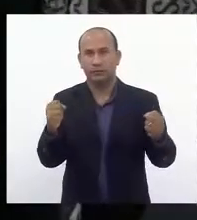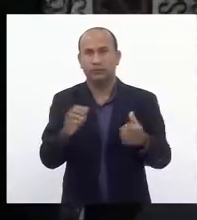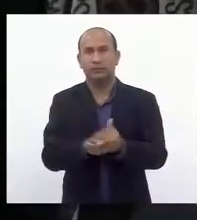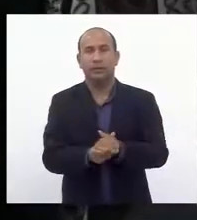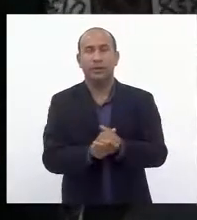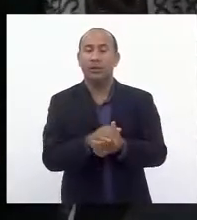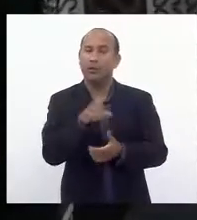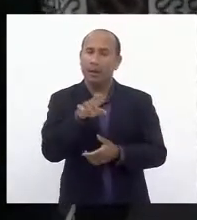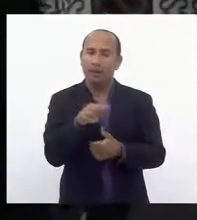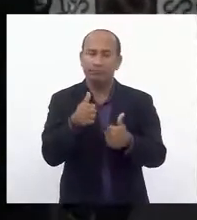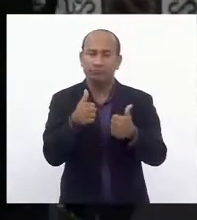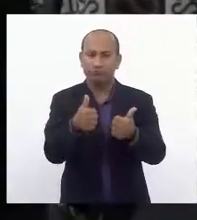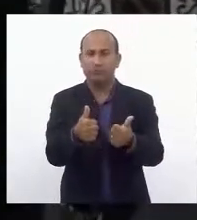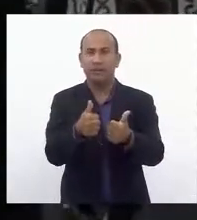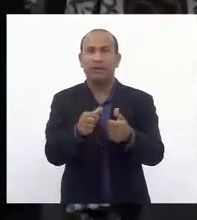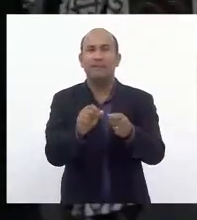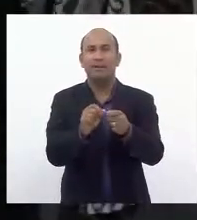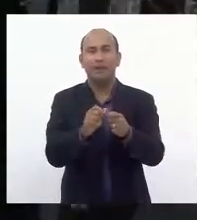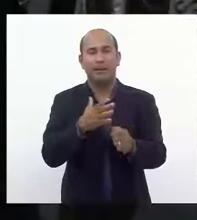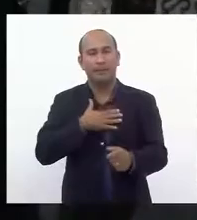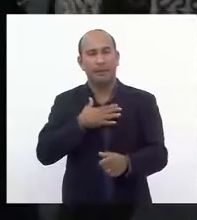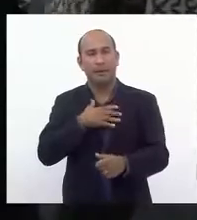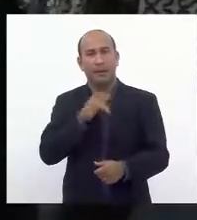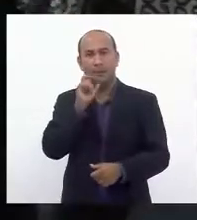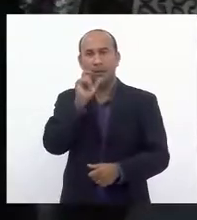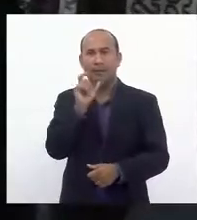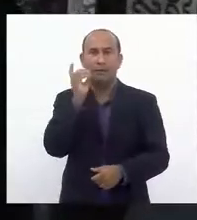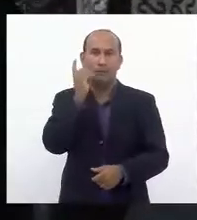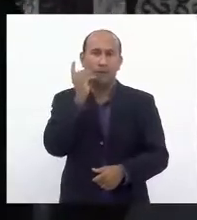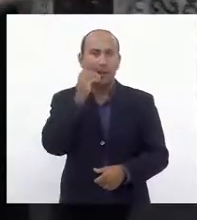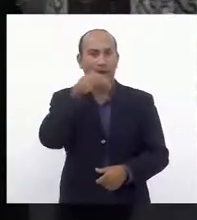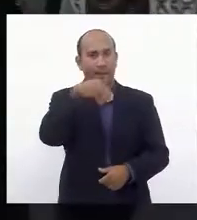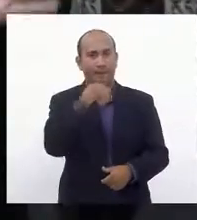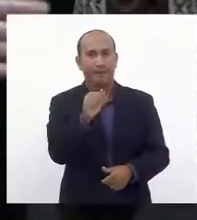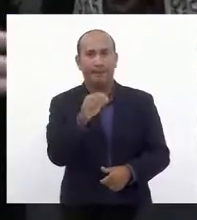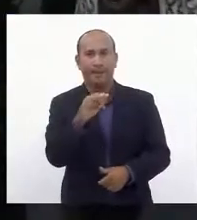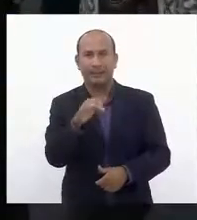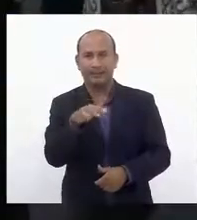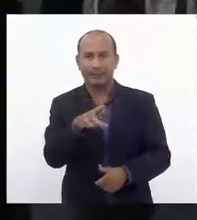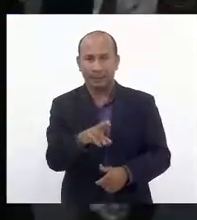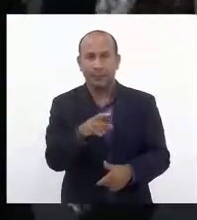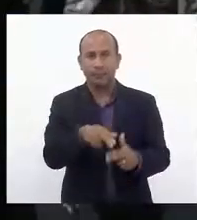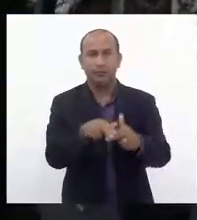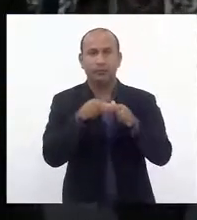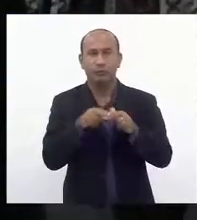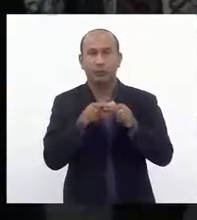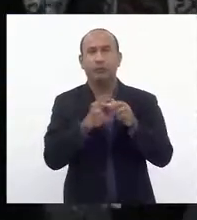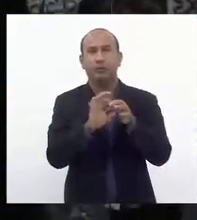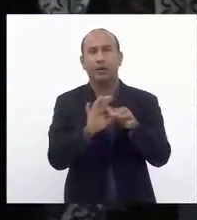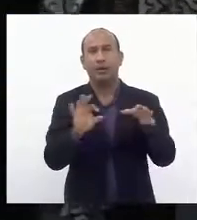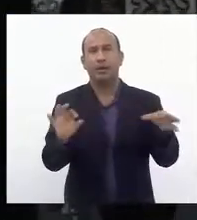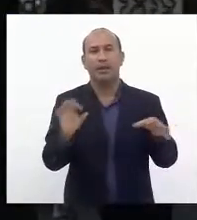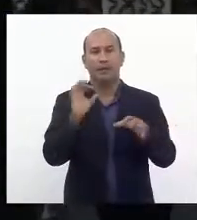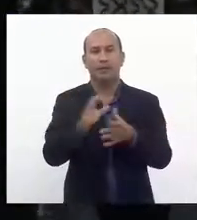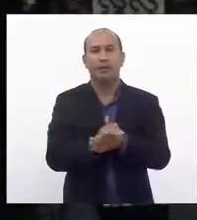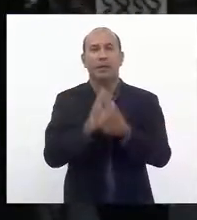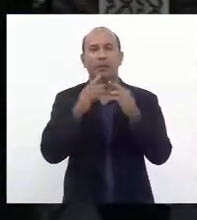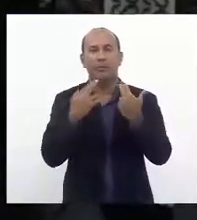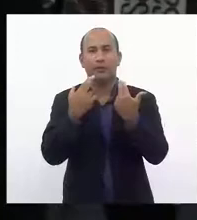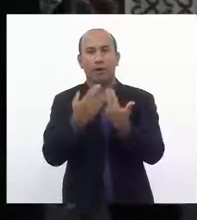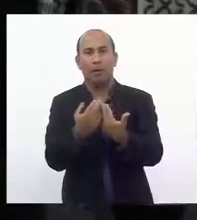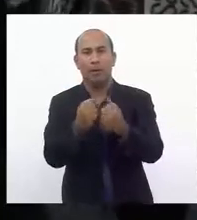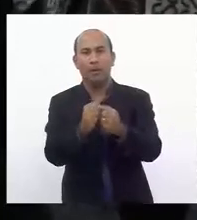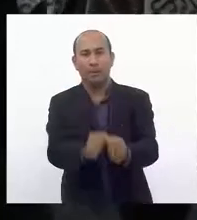e fazer as minhas as palavras da deputada Marta Rocha para que a gente faça uma sessão deliberativa da CCJ e possa